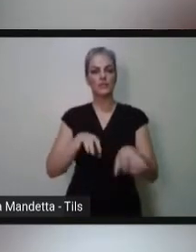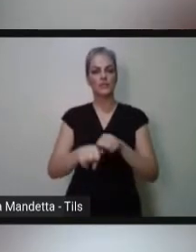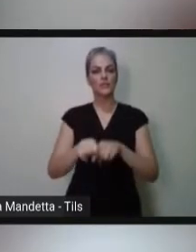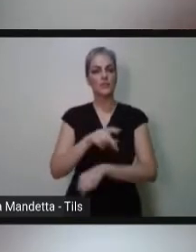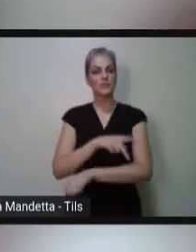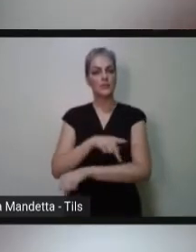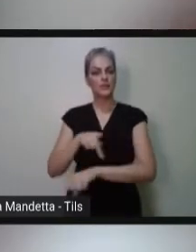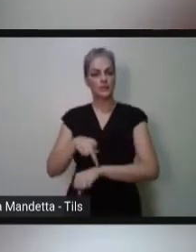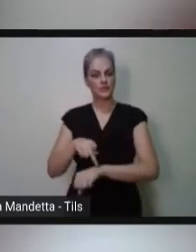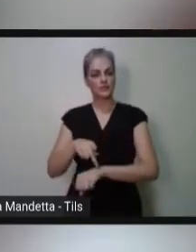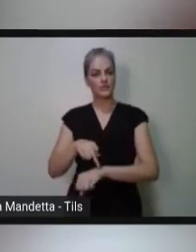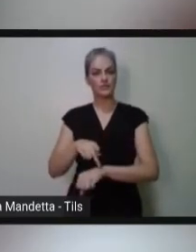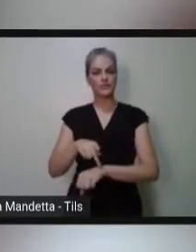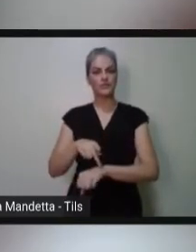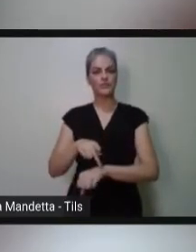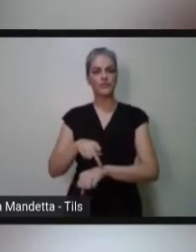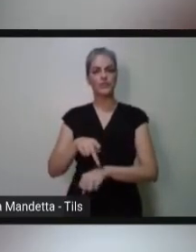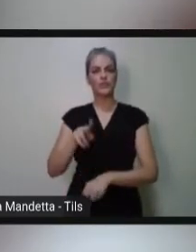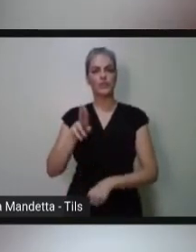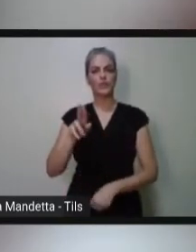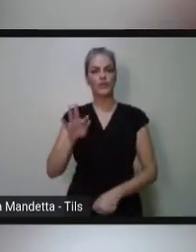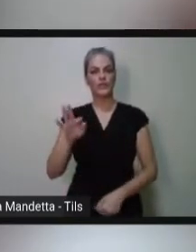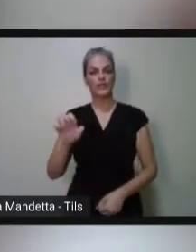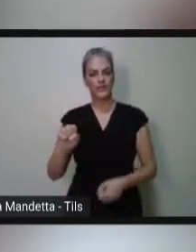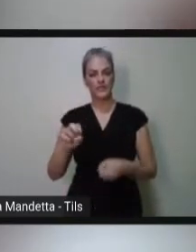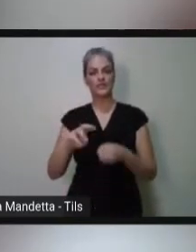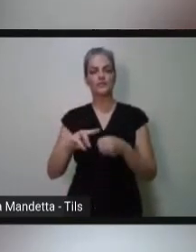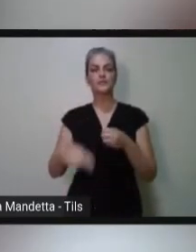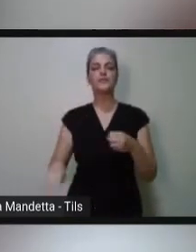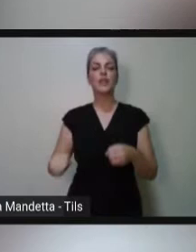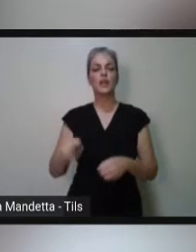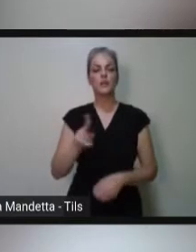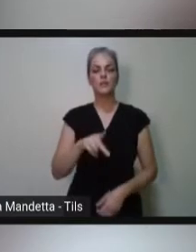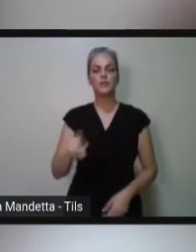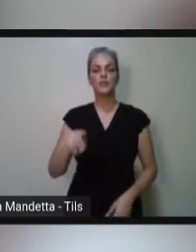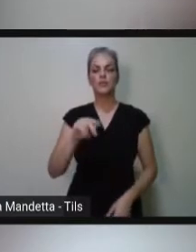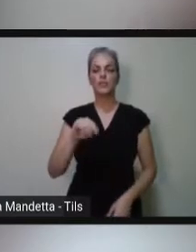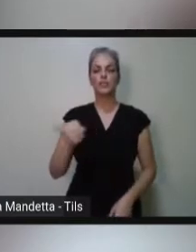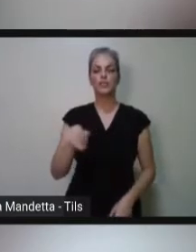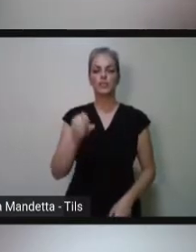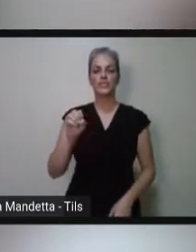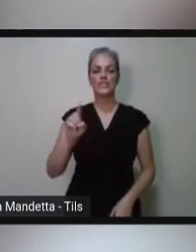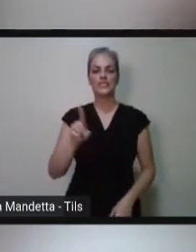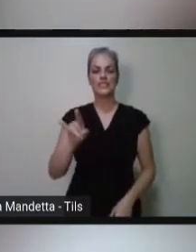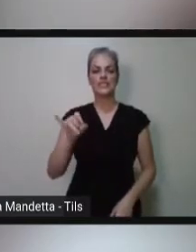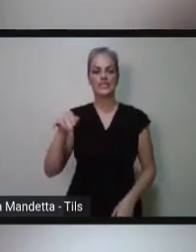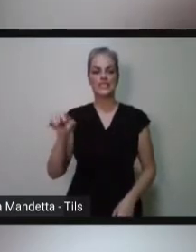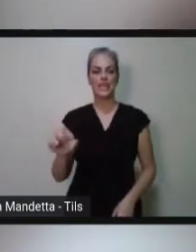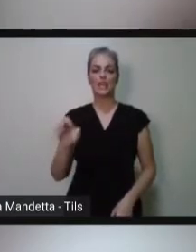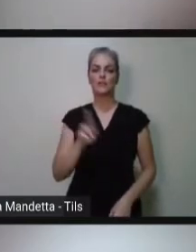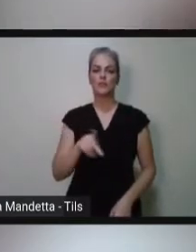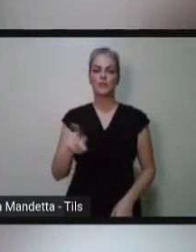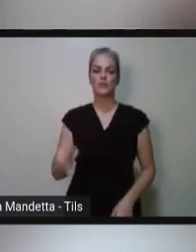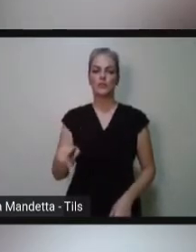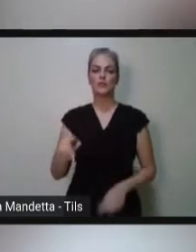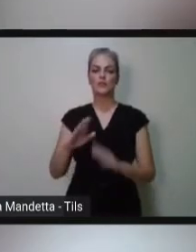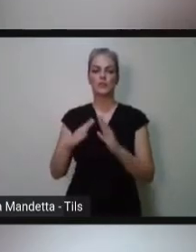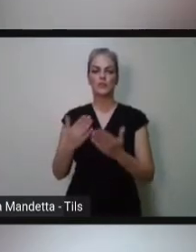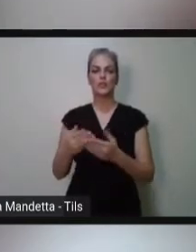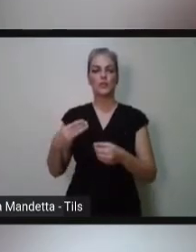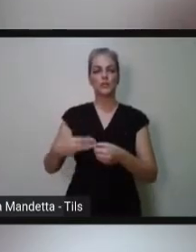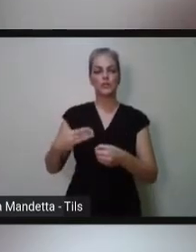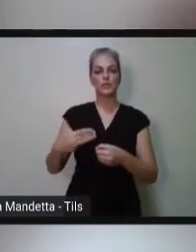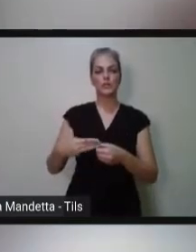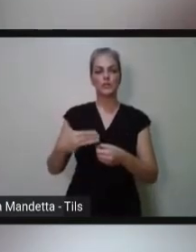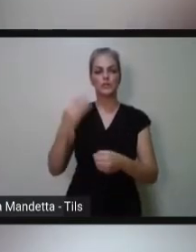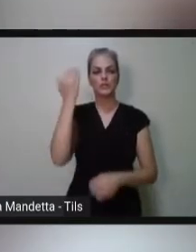Pedagogia pela UFES. A professora Josiane Jasque é professora da Rede Municipal de Ensino do município de Santa Maria